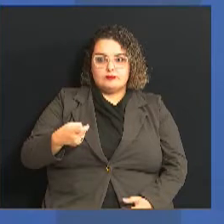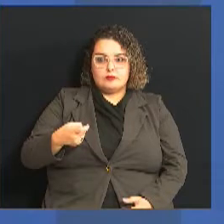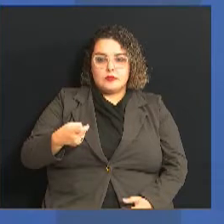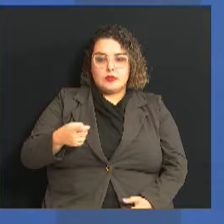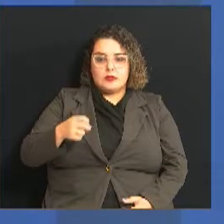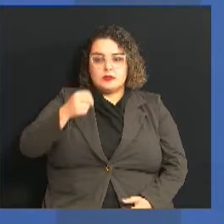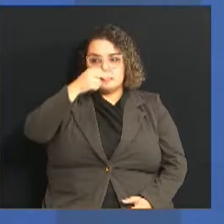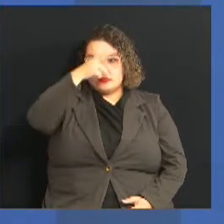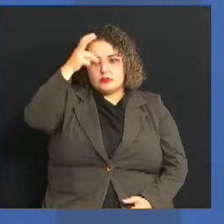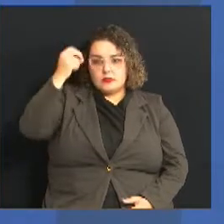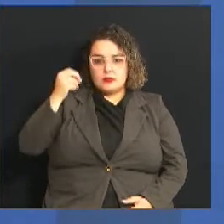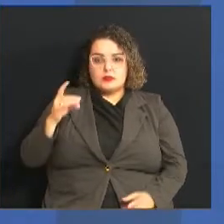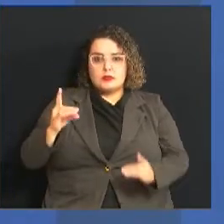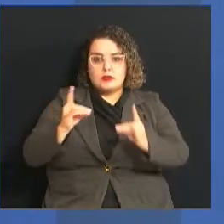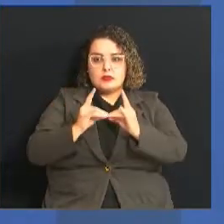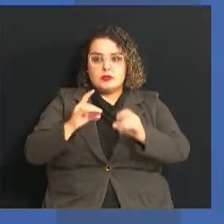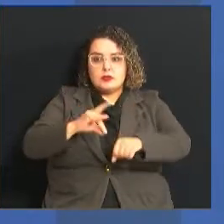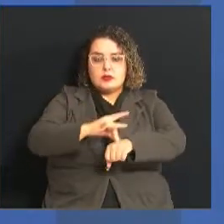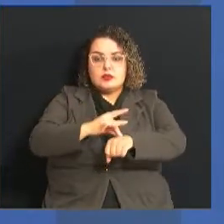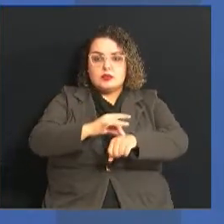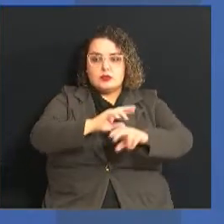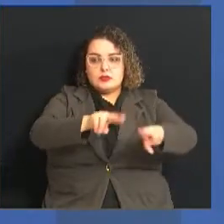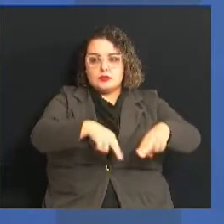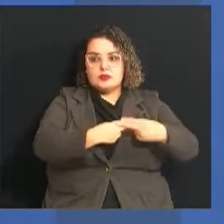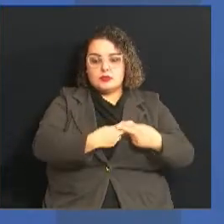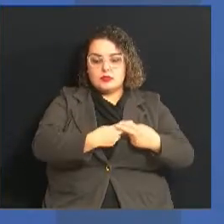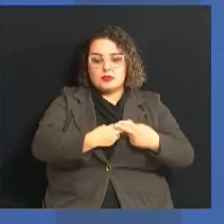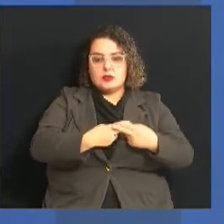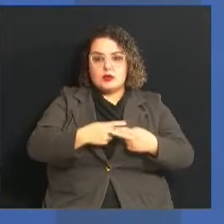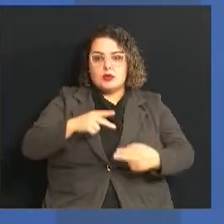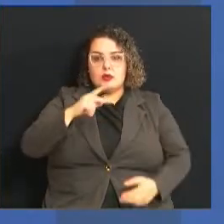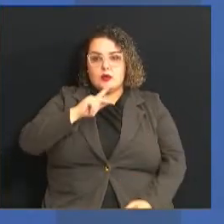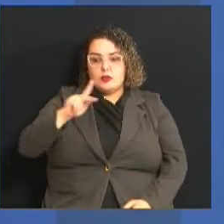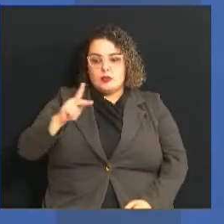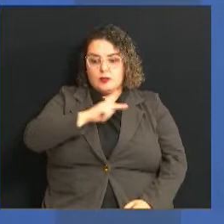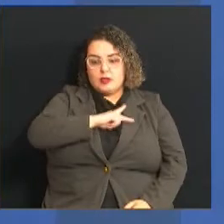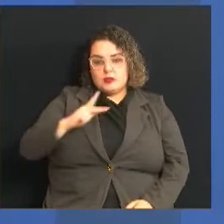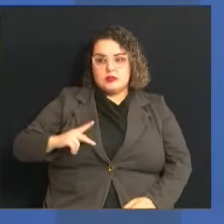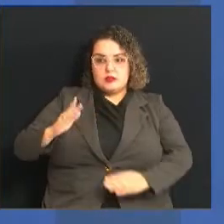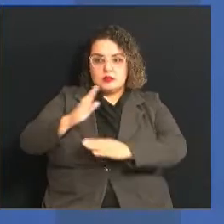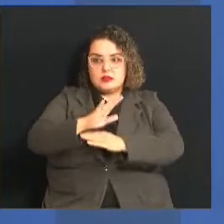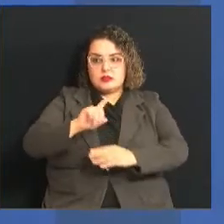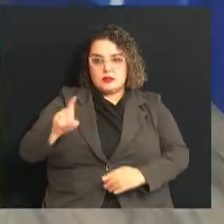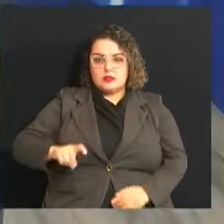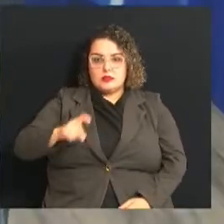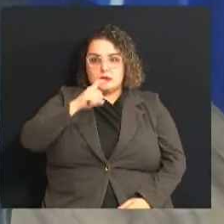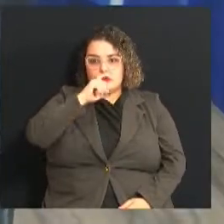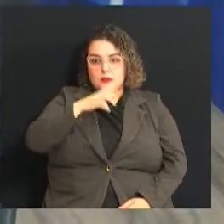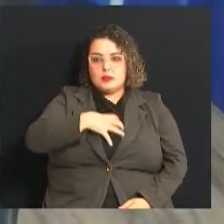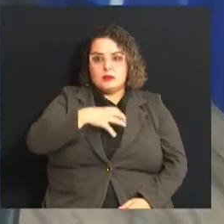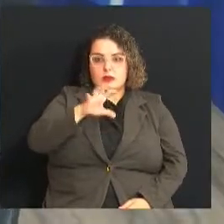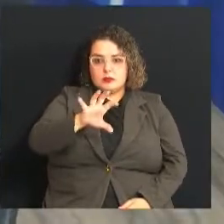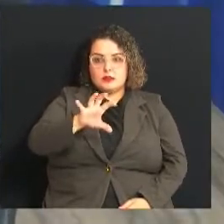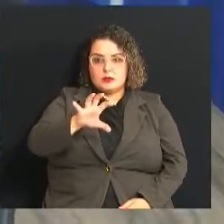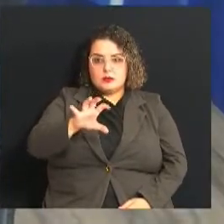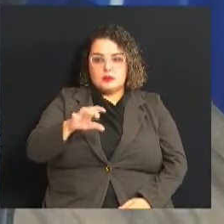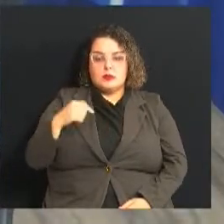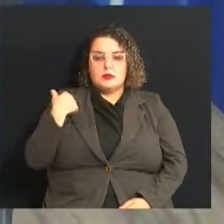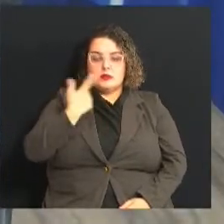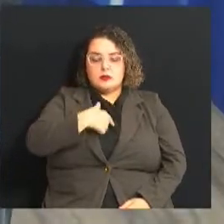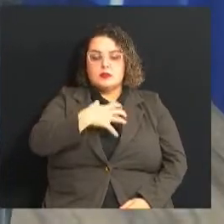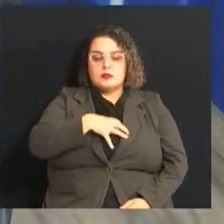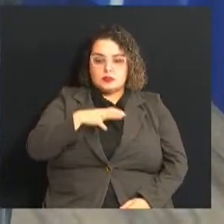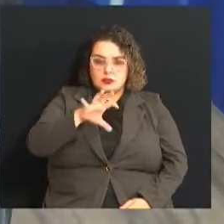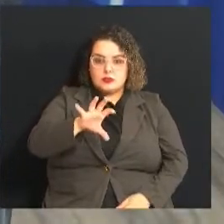Campinas, o vereador Zé Carlos, também emitiu uma nota de pesar pelo falecimento do ex-prefeito. As nossas condolências aí para todos